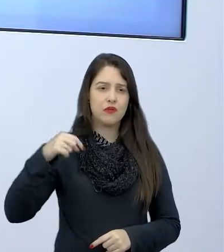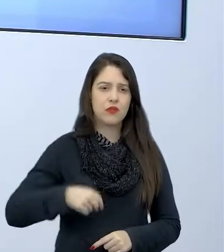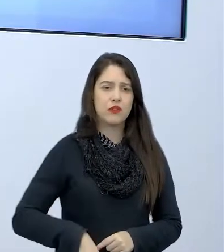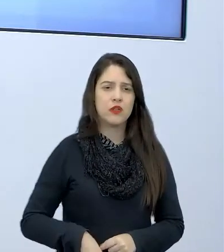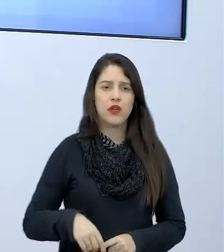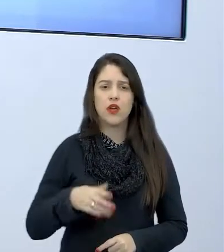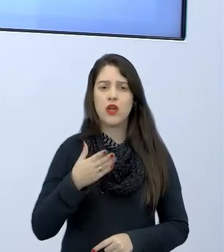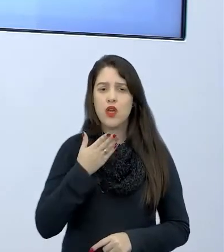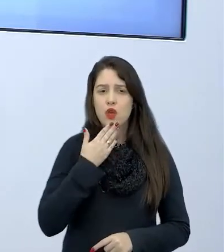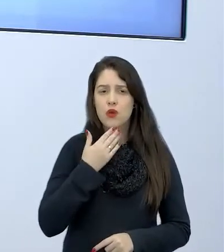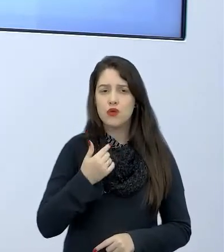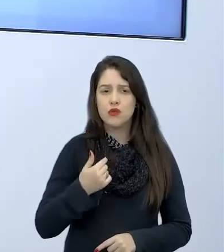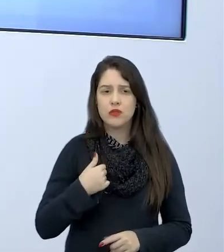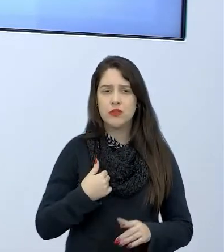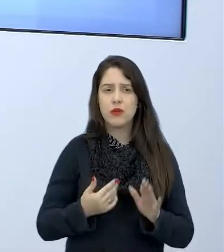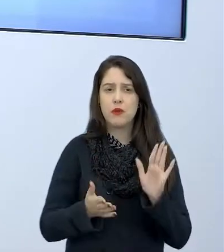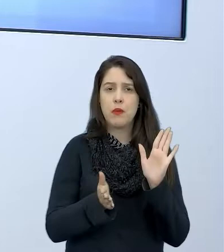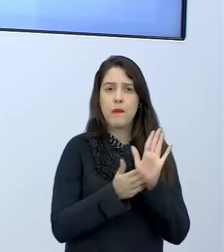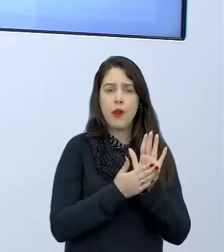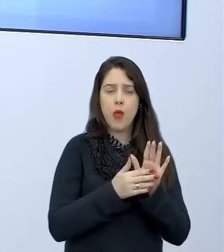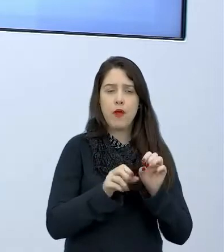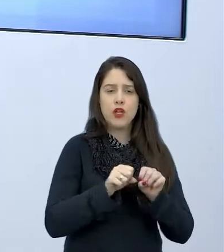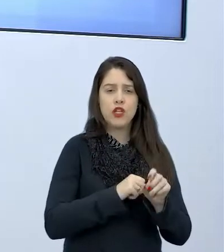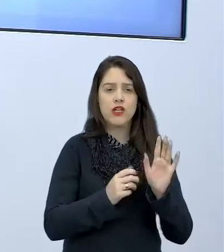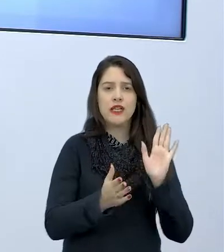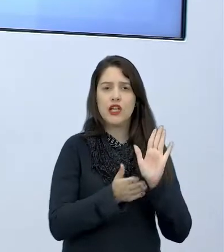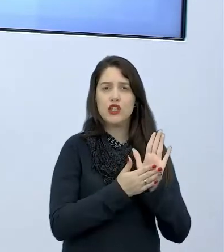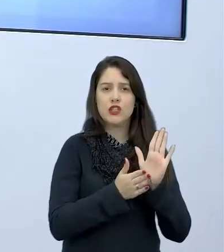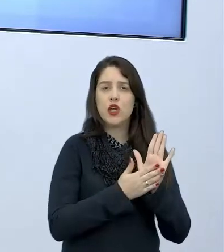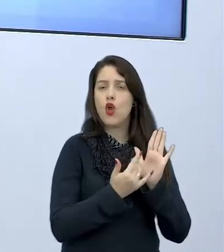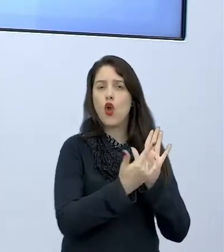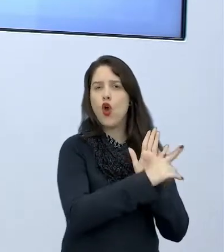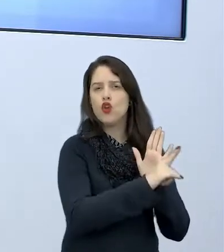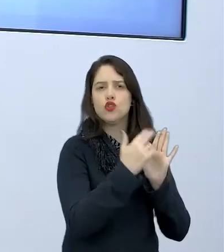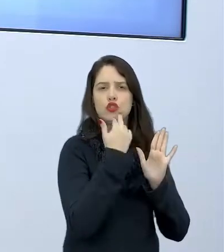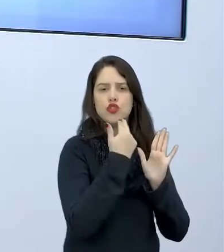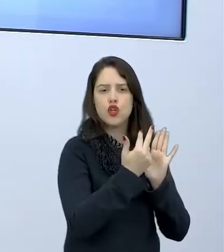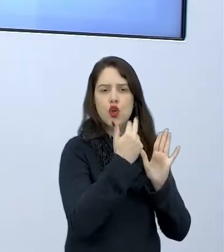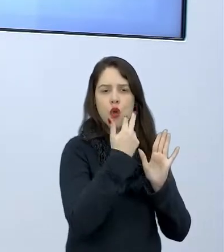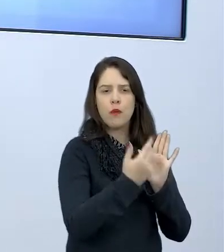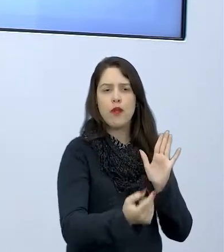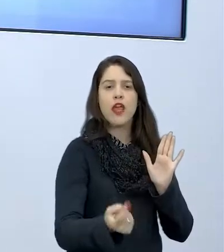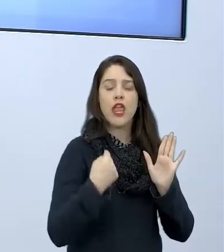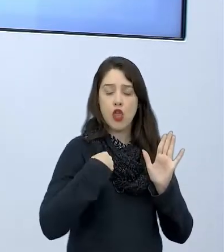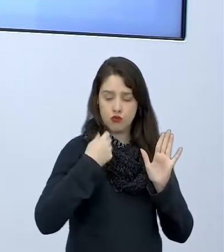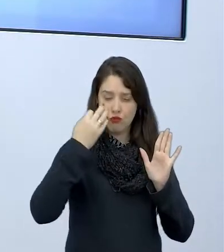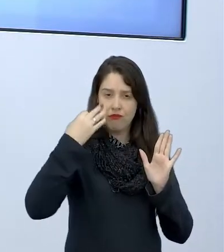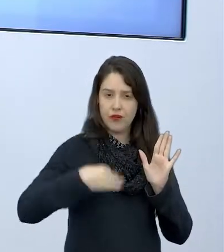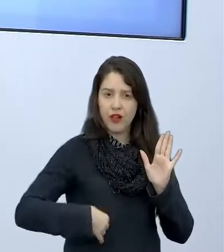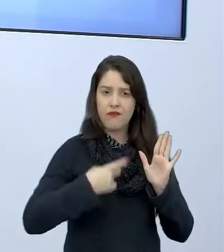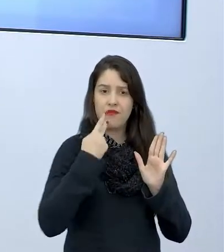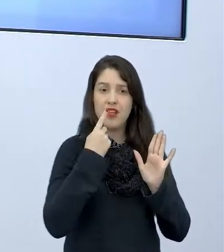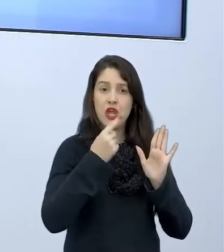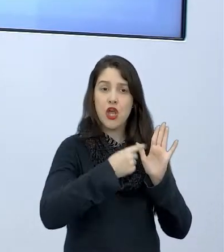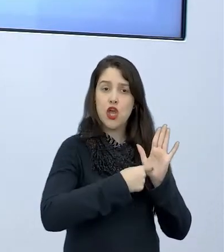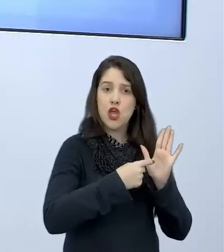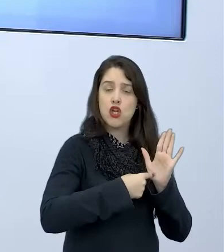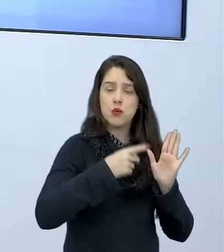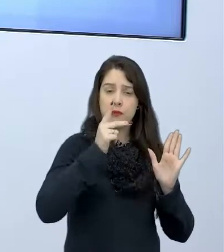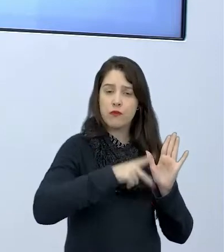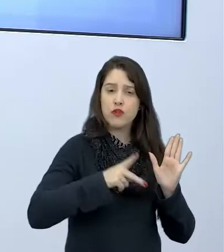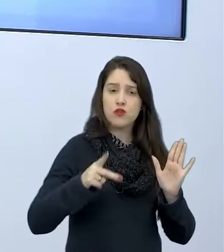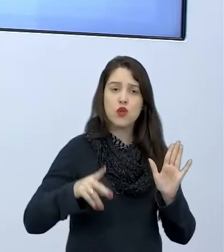juro pra vocês, meu diploma tá aqui, em outro idioma, tá? E eu tô dizendo pra vocês que eu sou uma professora de